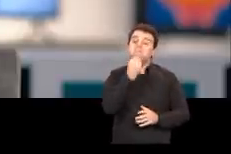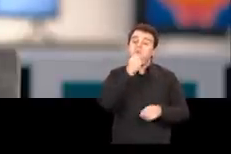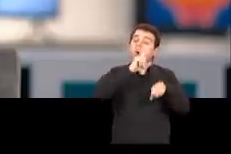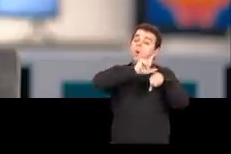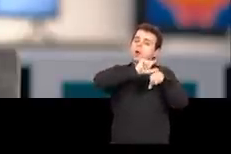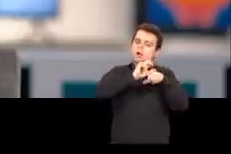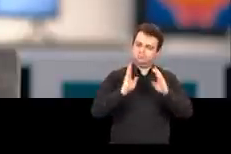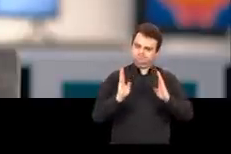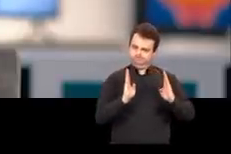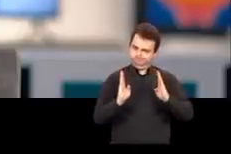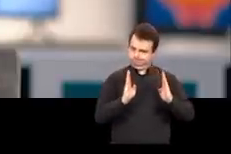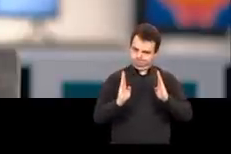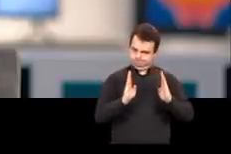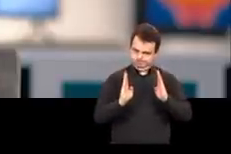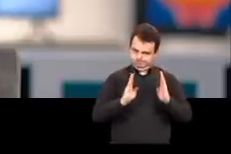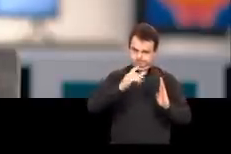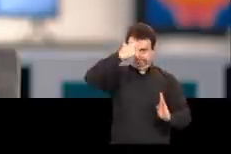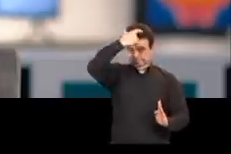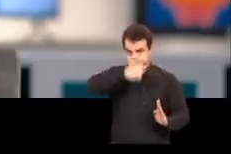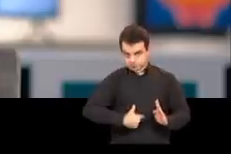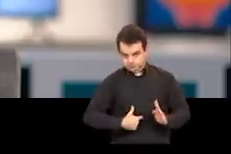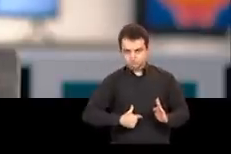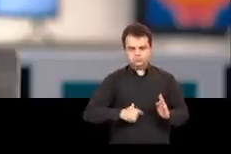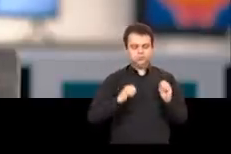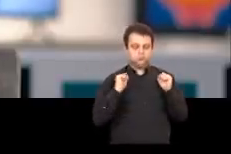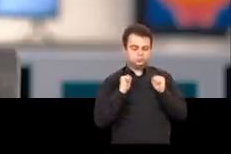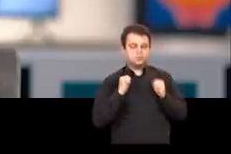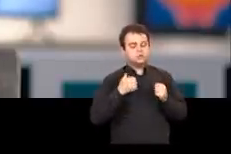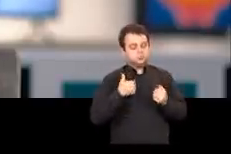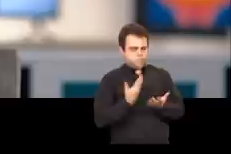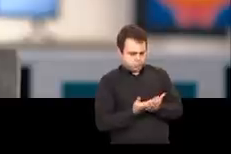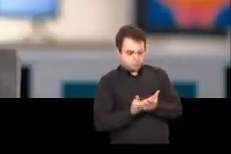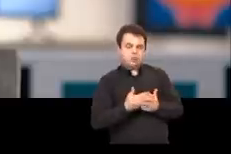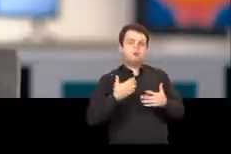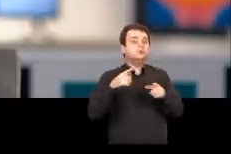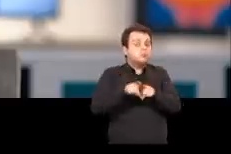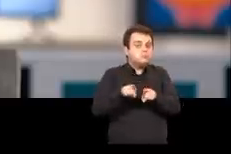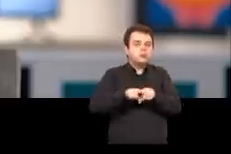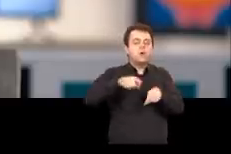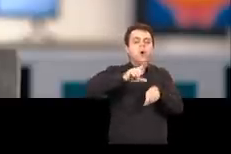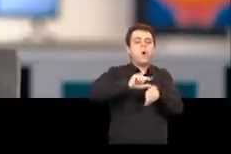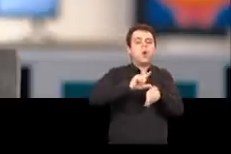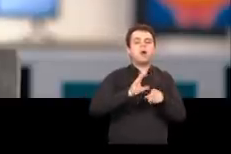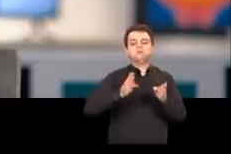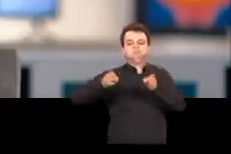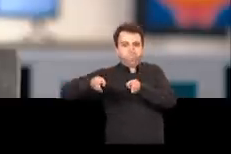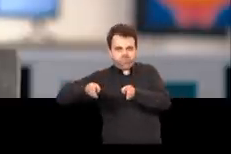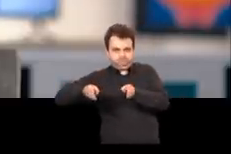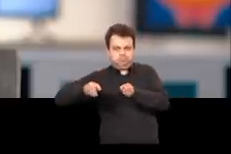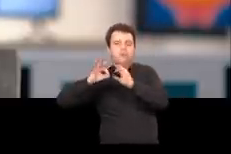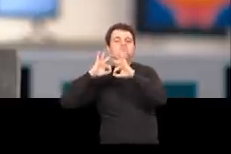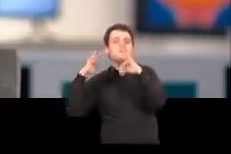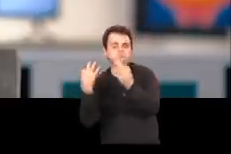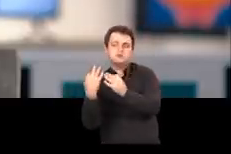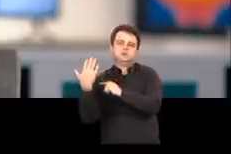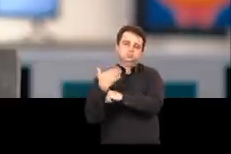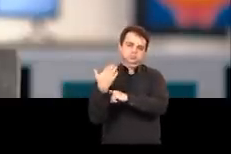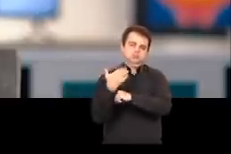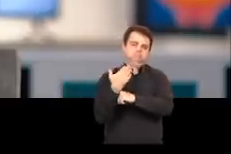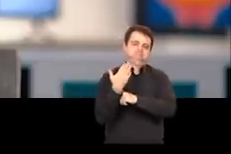de estudo sozinho e com o apoio da família. O ideal é que os dois momentos